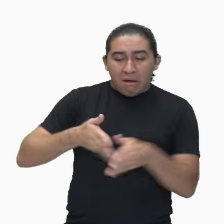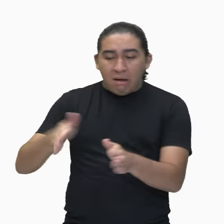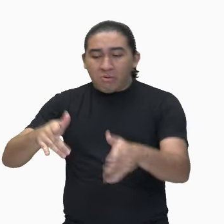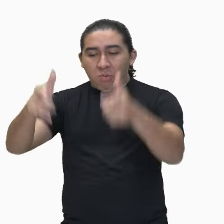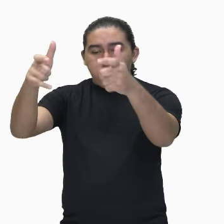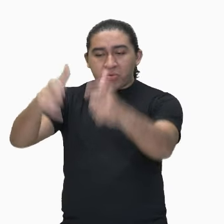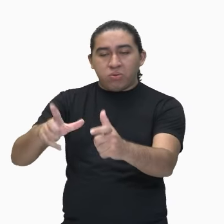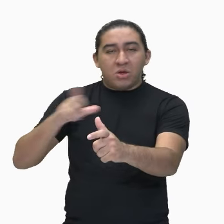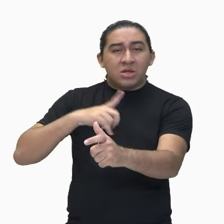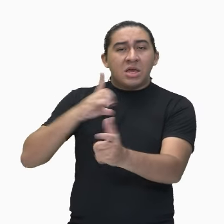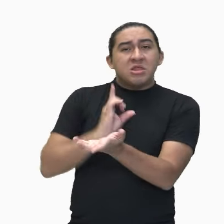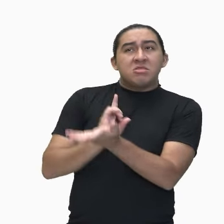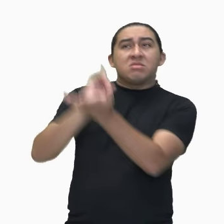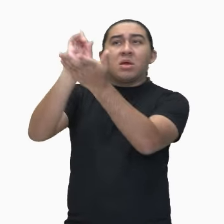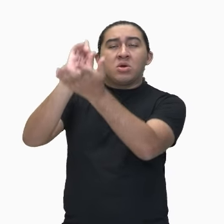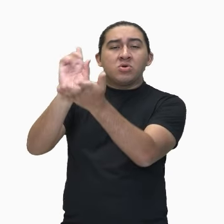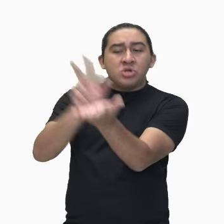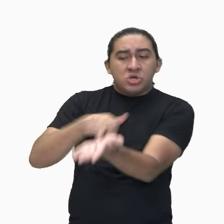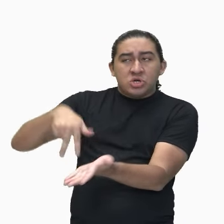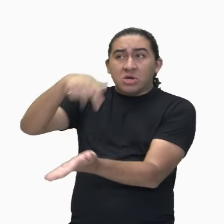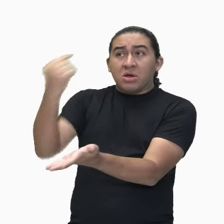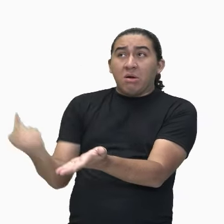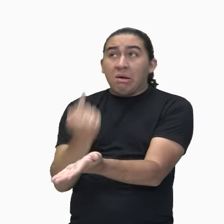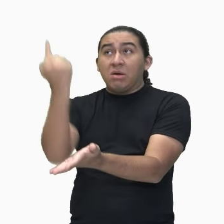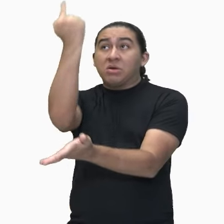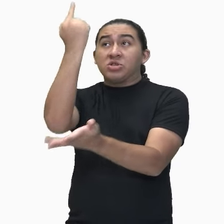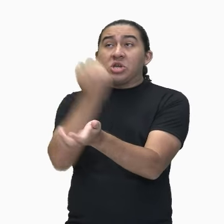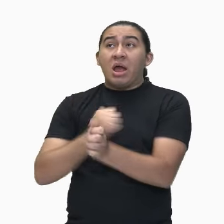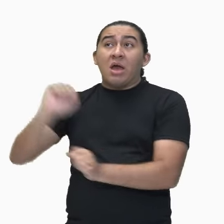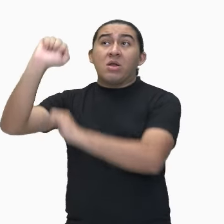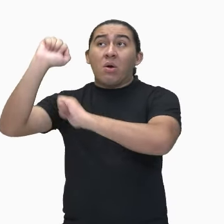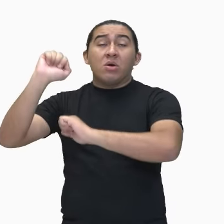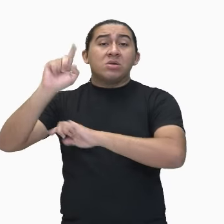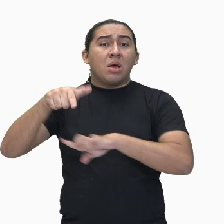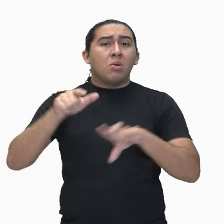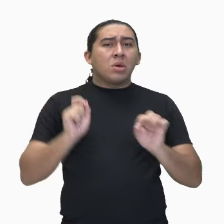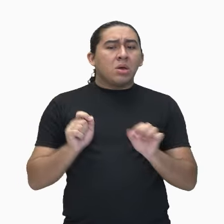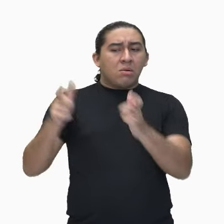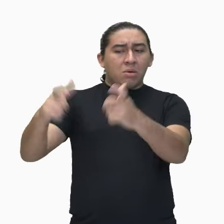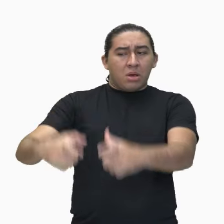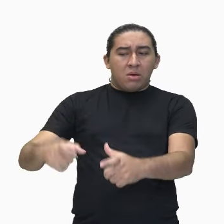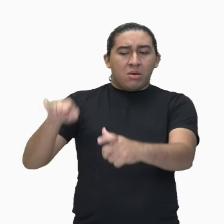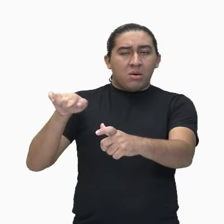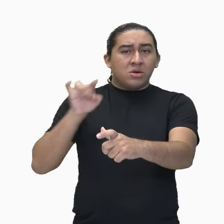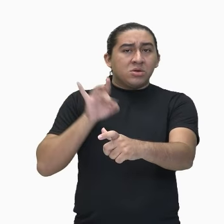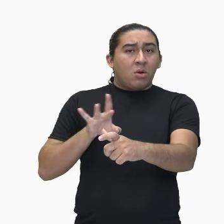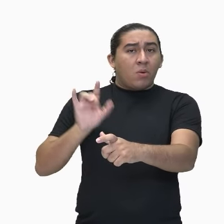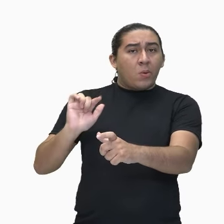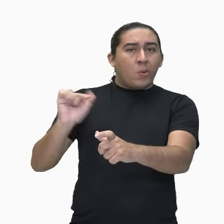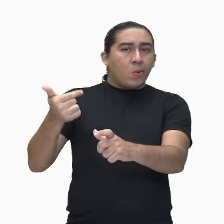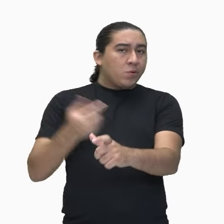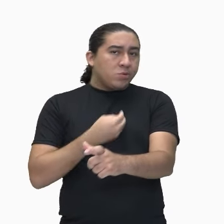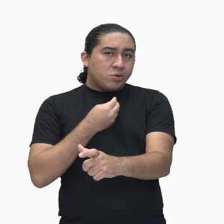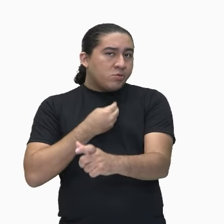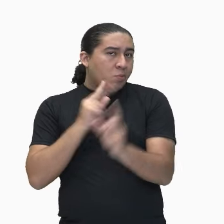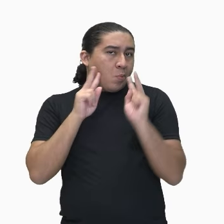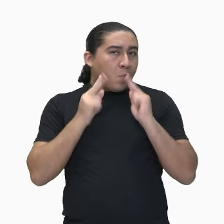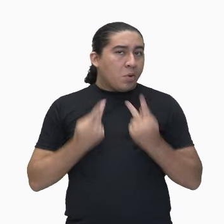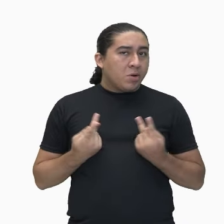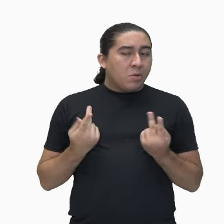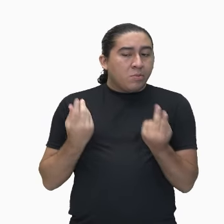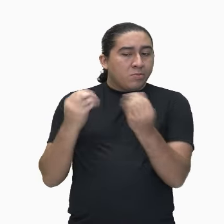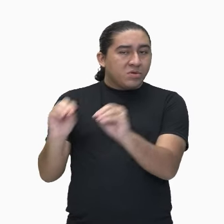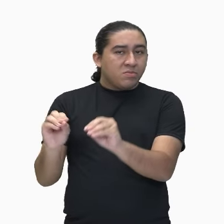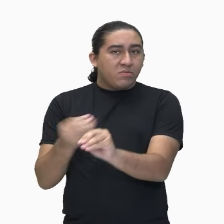deuses, titãs e heróis eram na verdade o quê? Habitados por outros seres humanos.